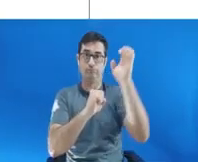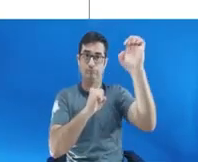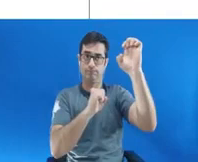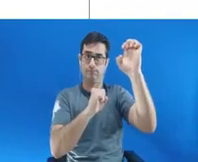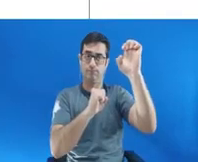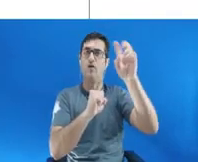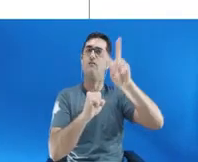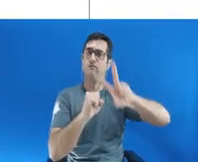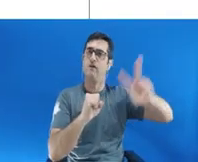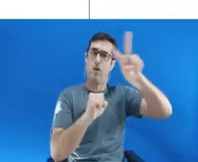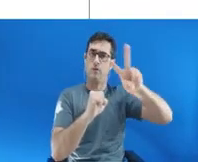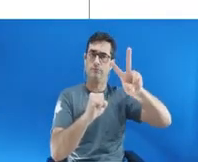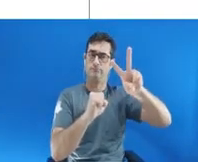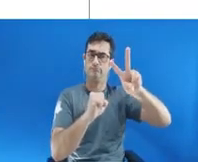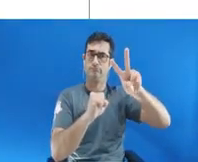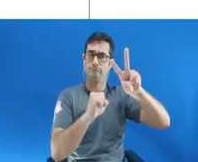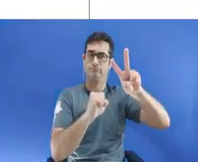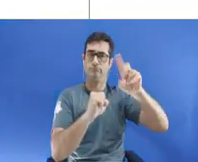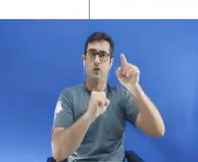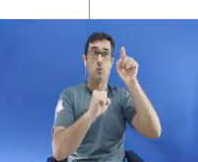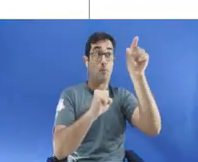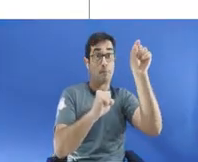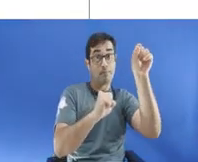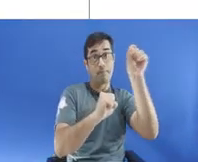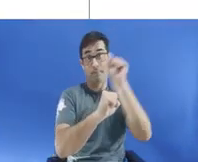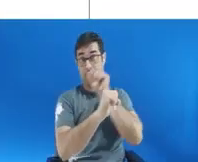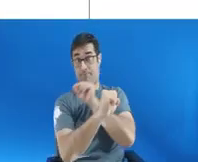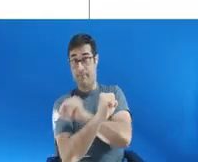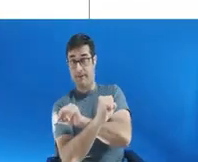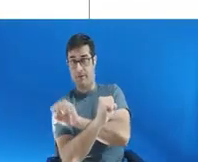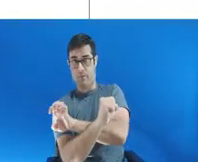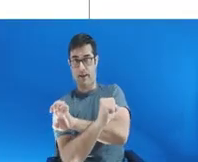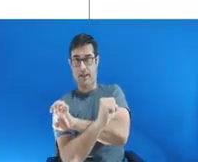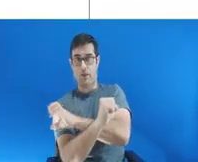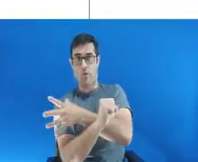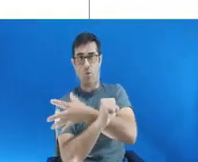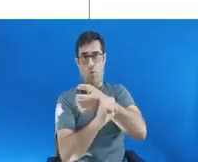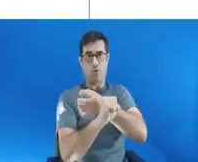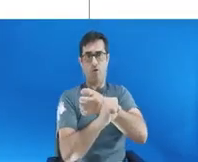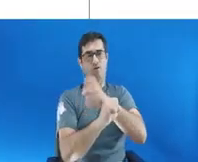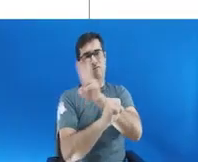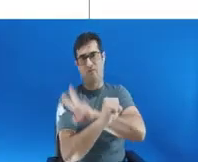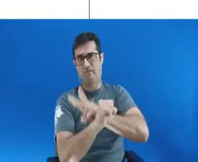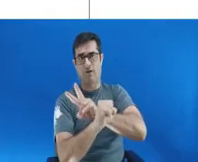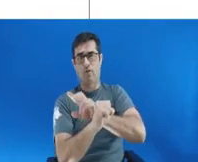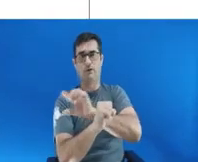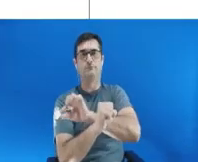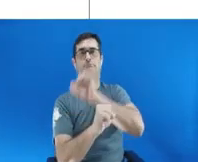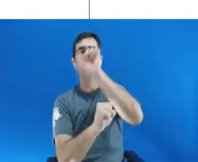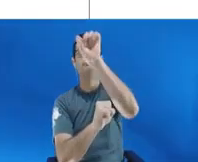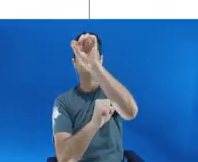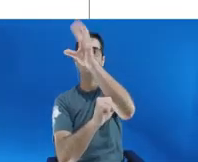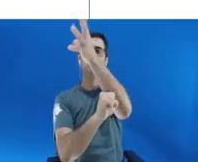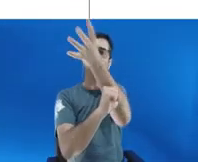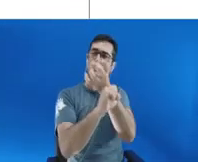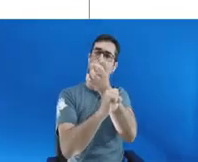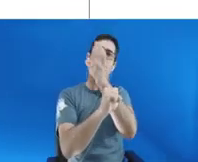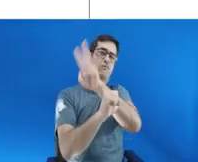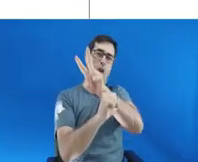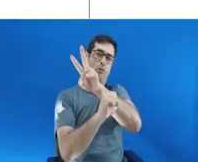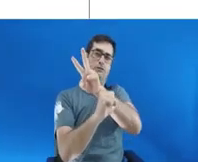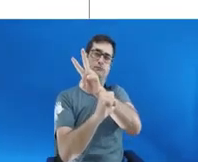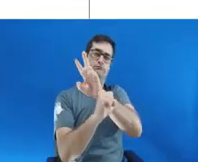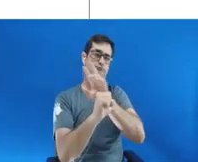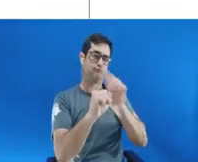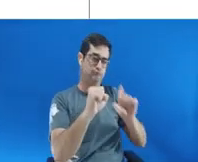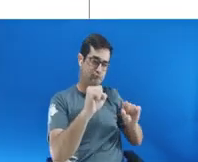qualquer lugar dessa extremidade, porque ele é homogêneo. Agora, vamos pensar nesse aqui. Se eu colocar o